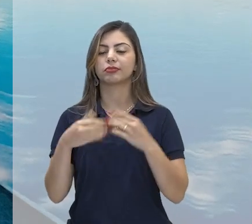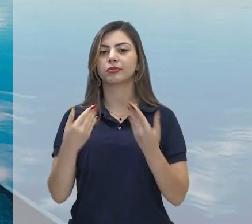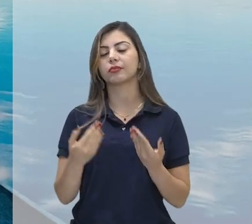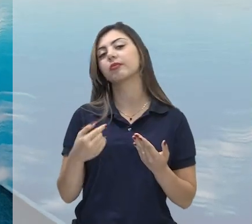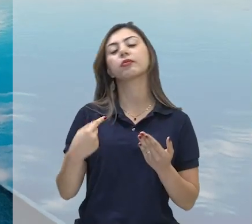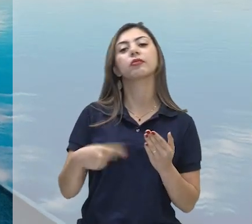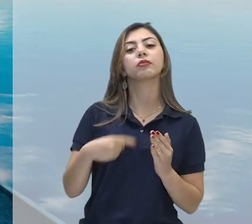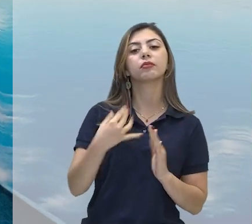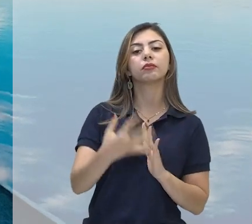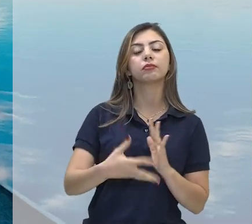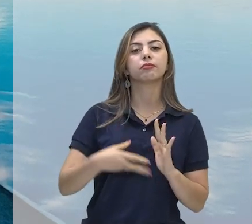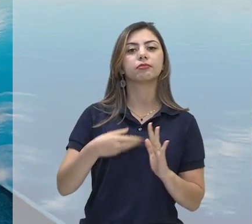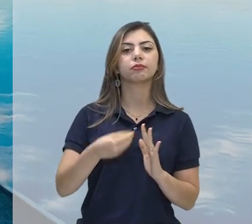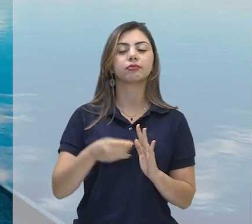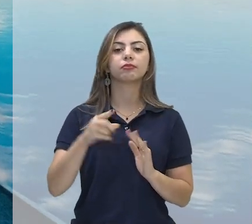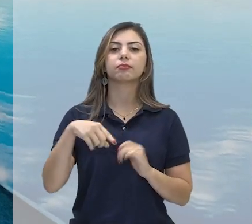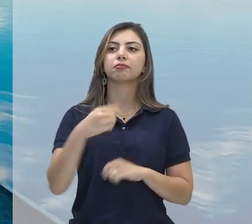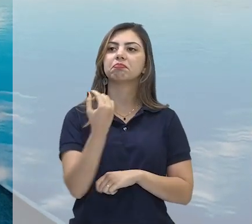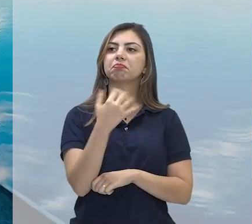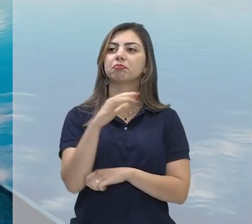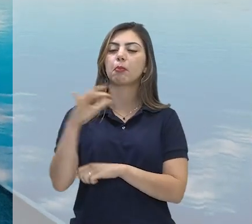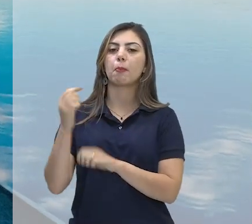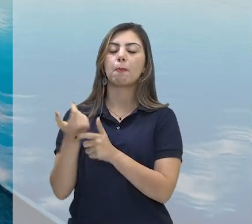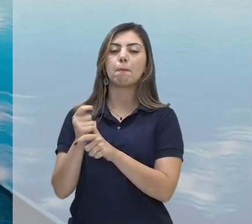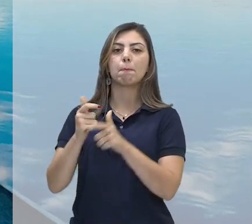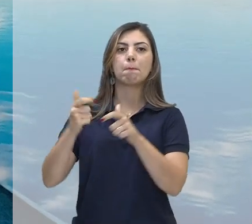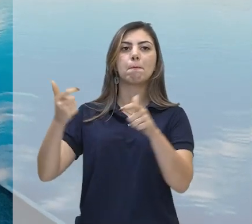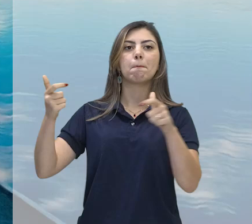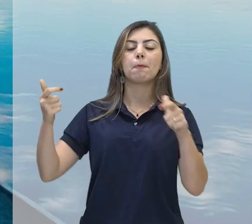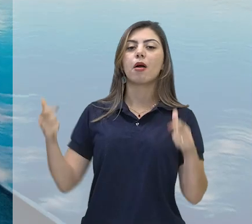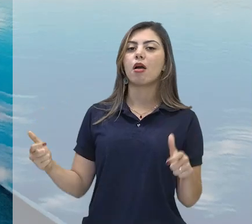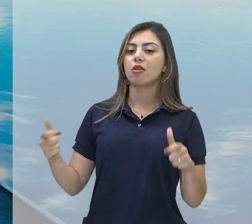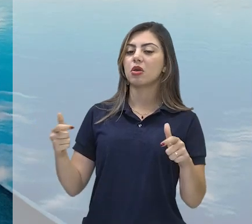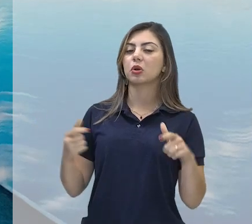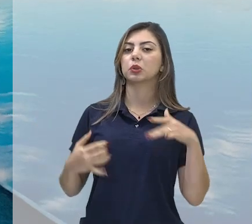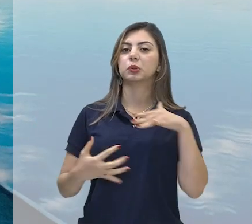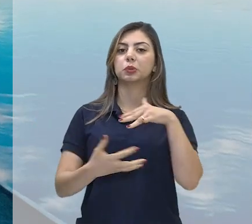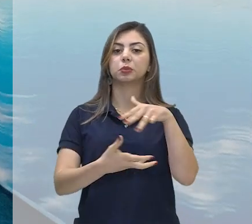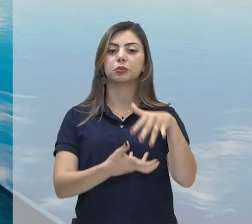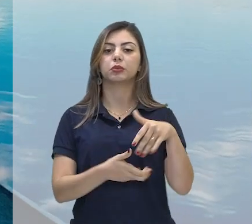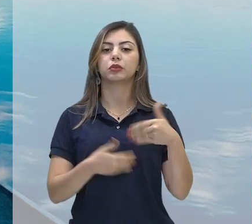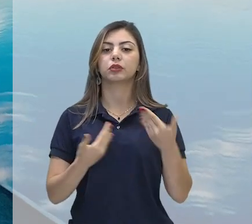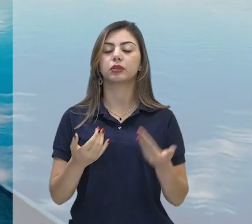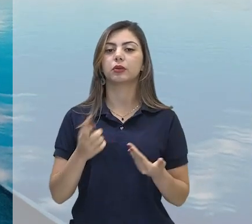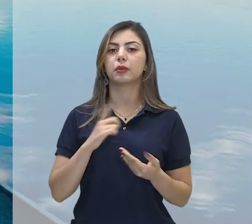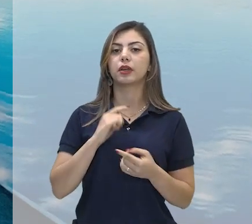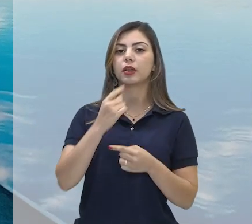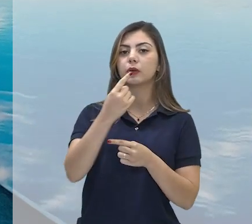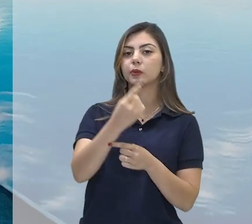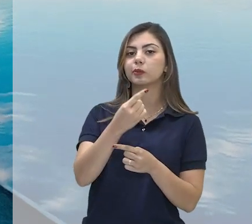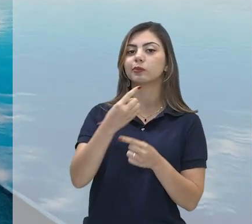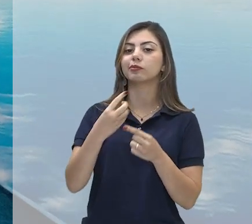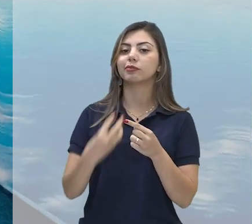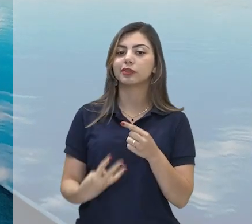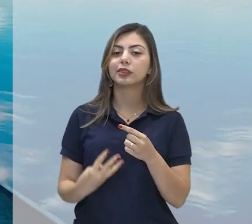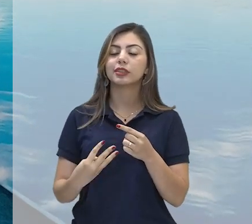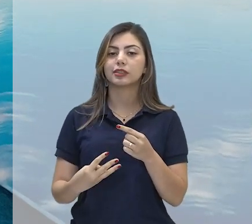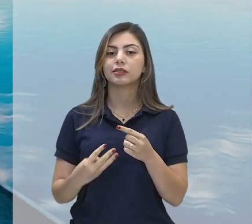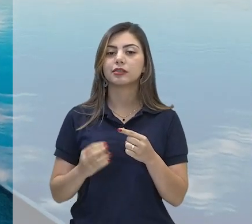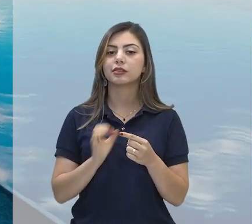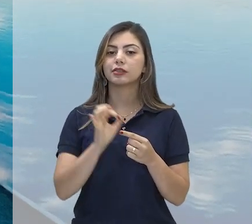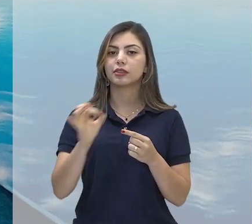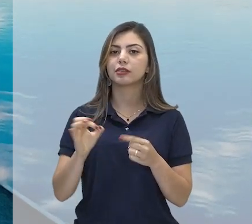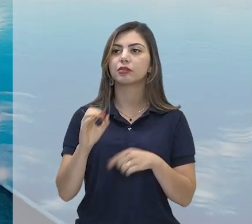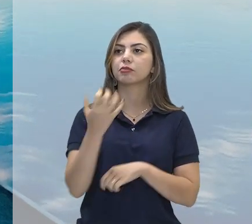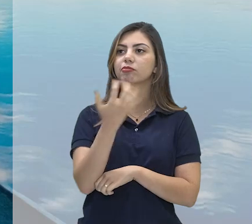possui a maior floresta tropical do mundo. Ela vai equivaler a cerca de 1/3 das reservas das